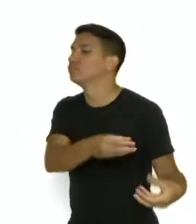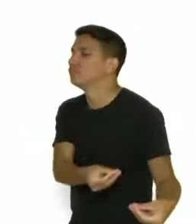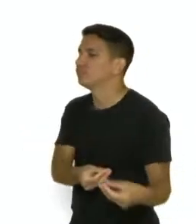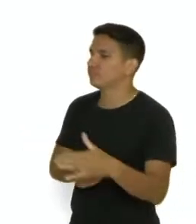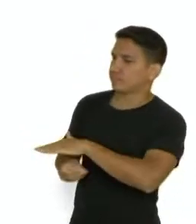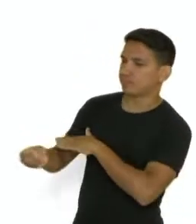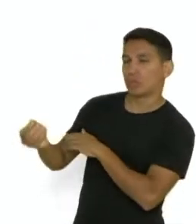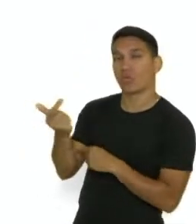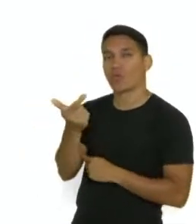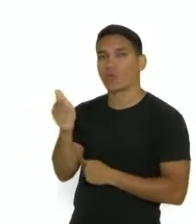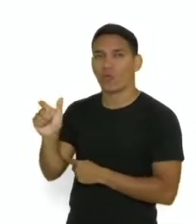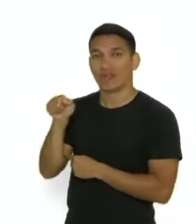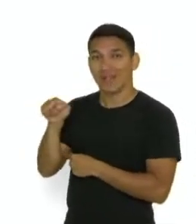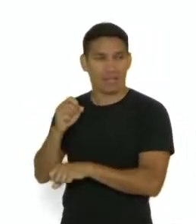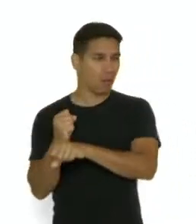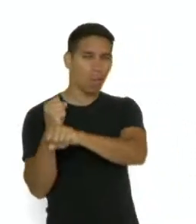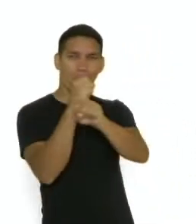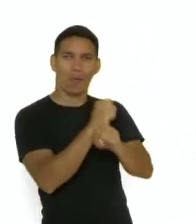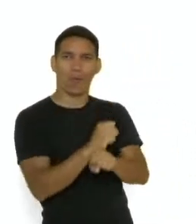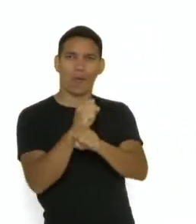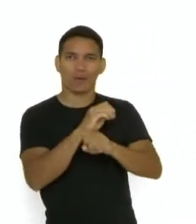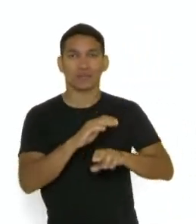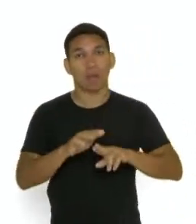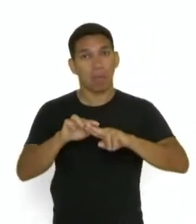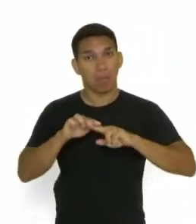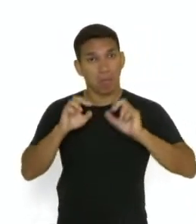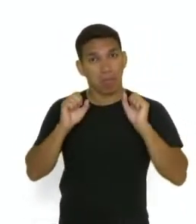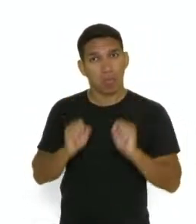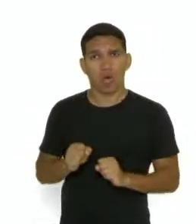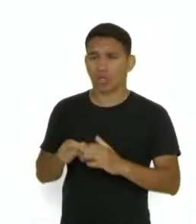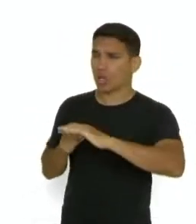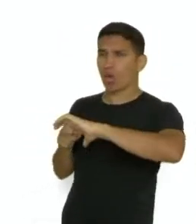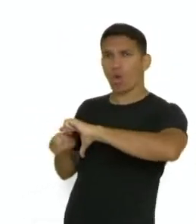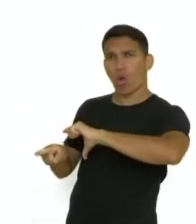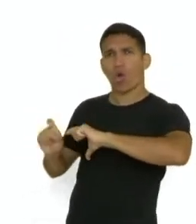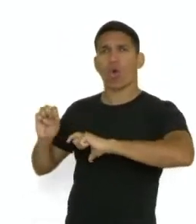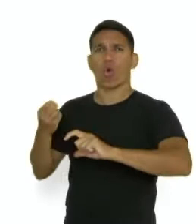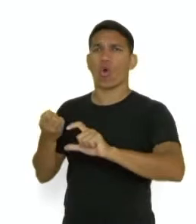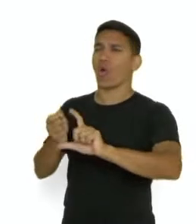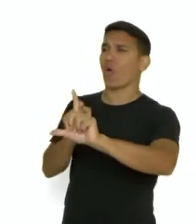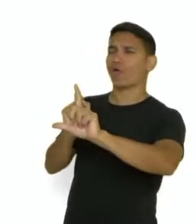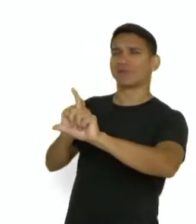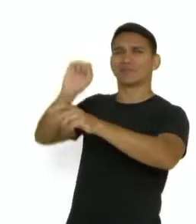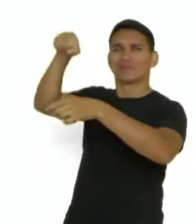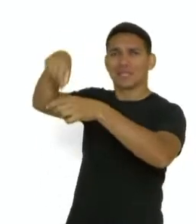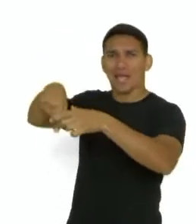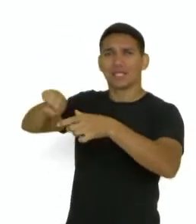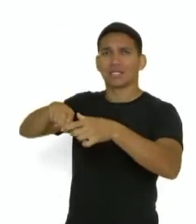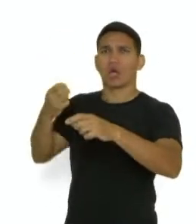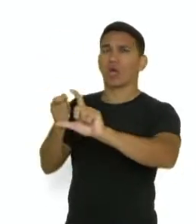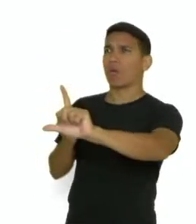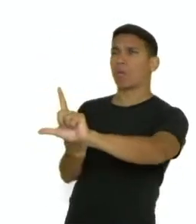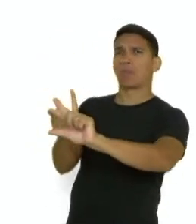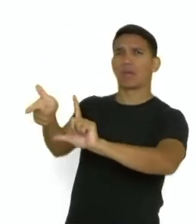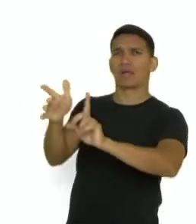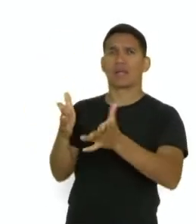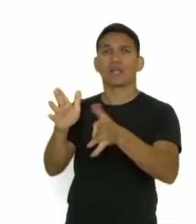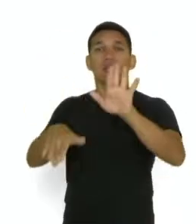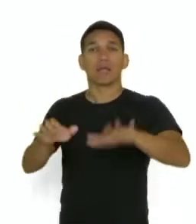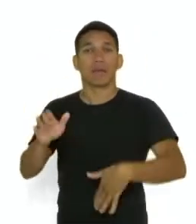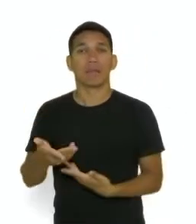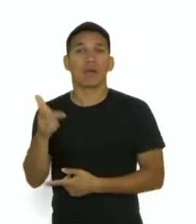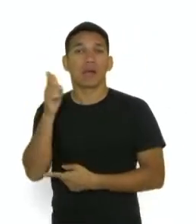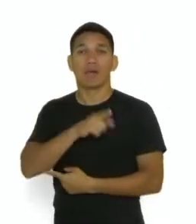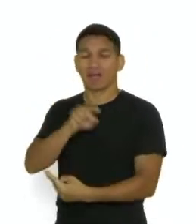ou setor da quadra defendida pelo adversário pode ser gol sexto autorizar obter gelo simultaneamente as quatro alvo